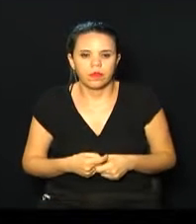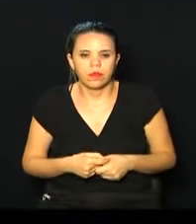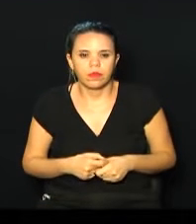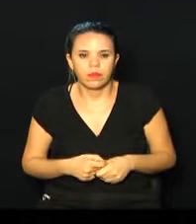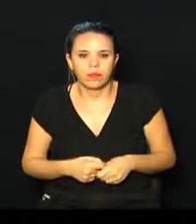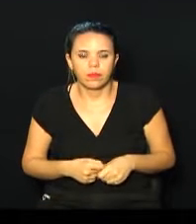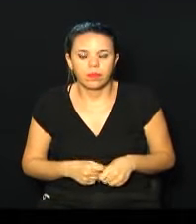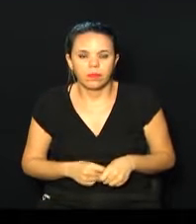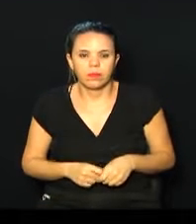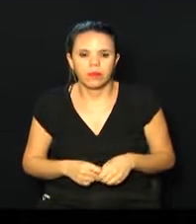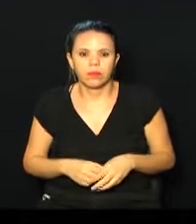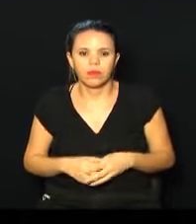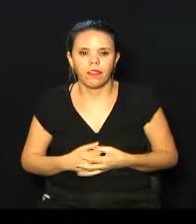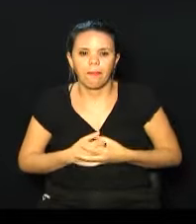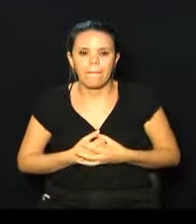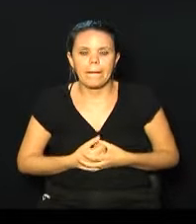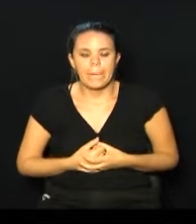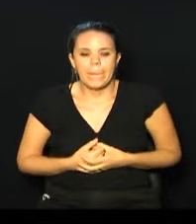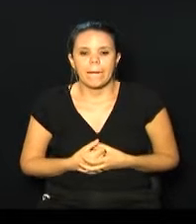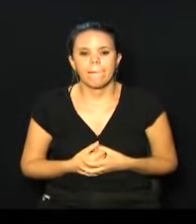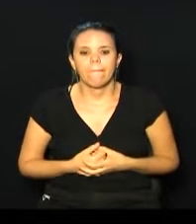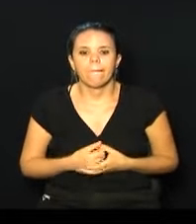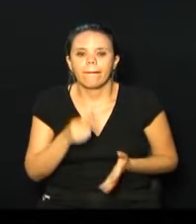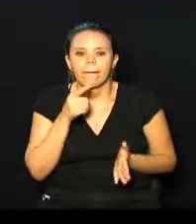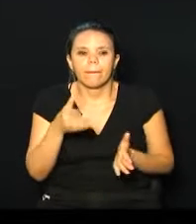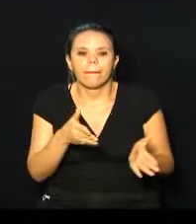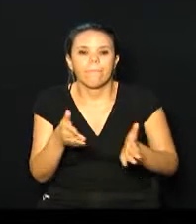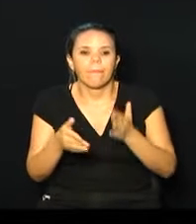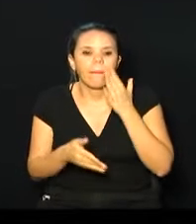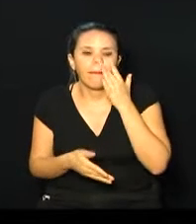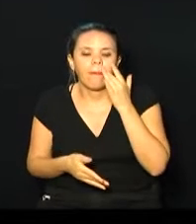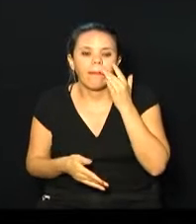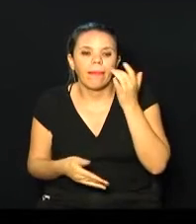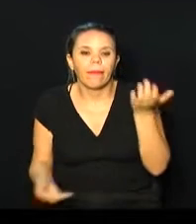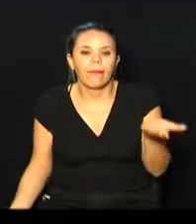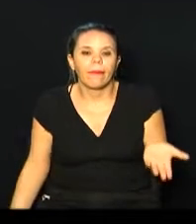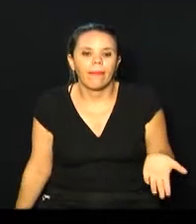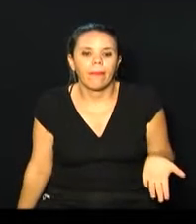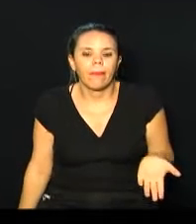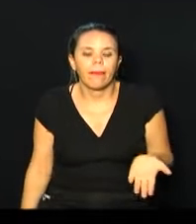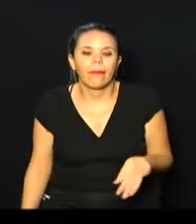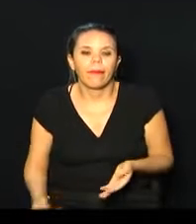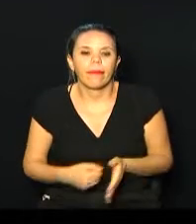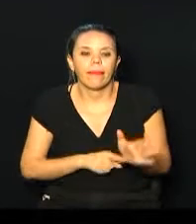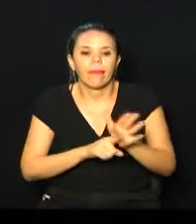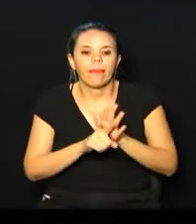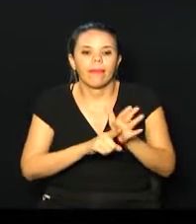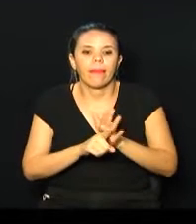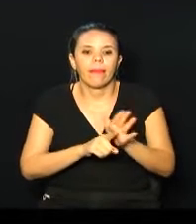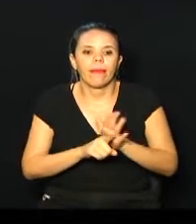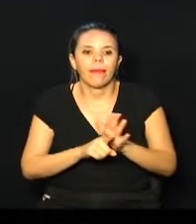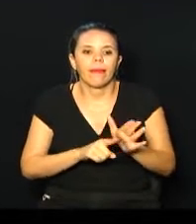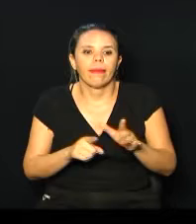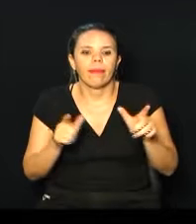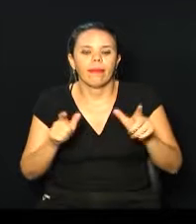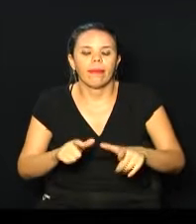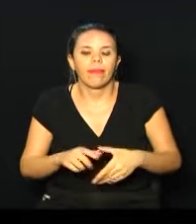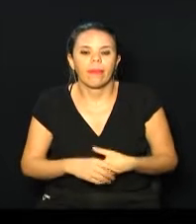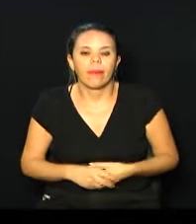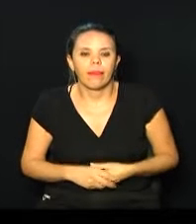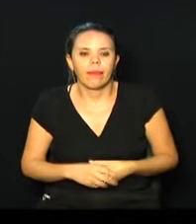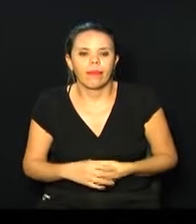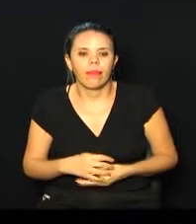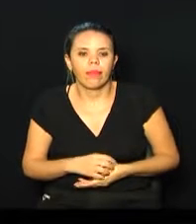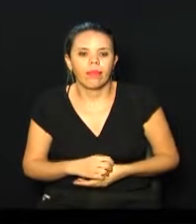do Curtume, que entra no Pissarrão. E os nossos estudos vão contemplar também aquela região,